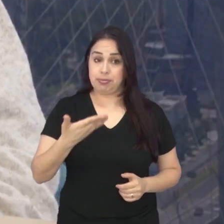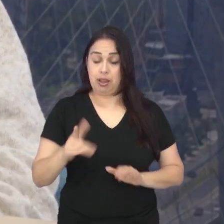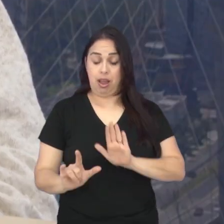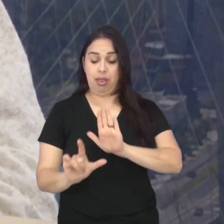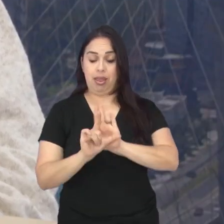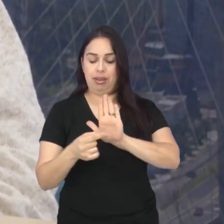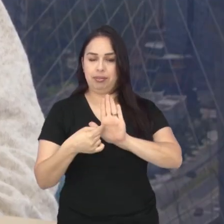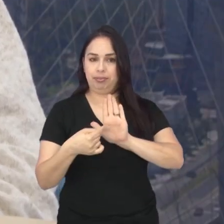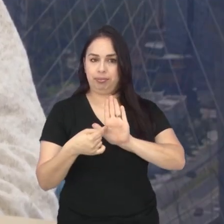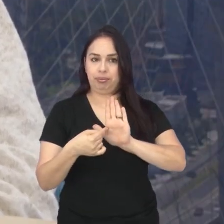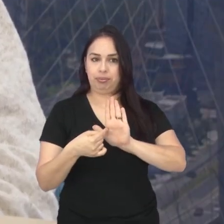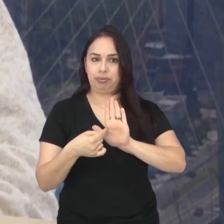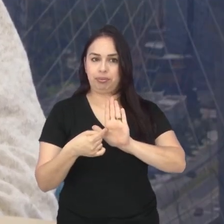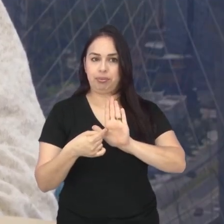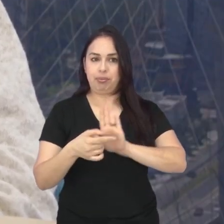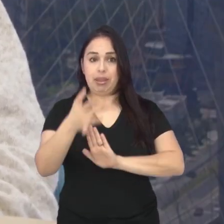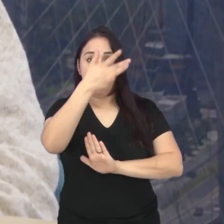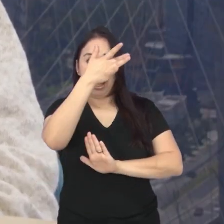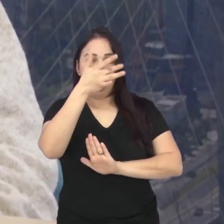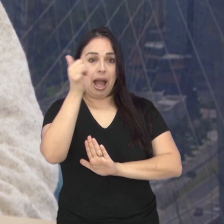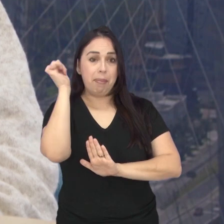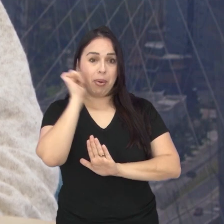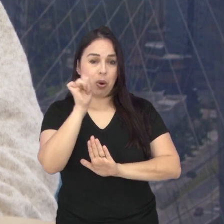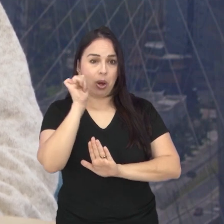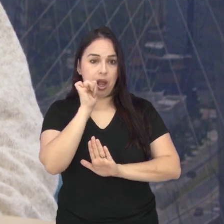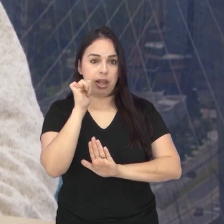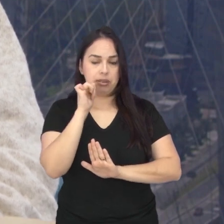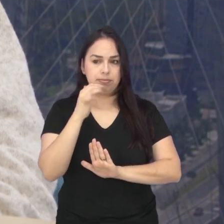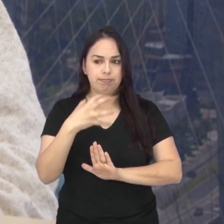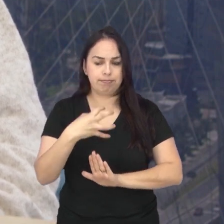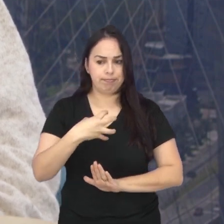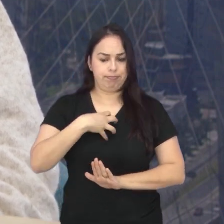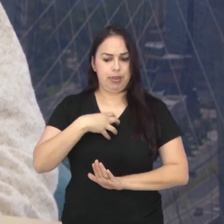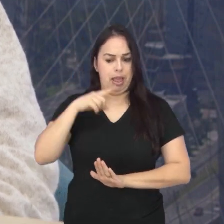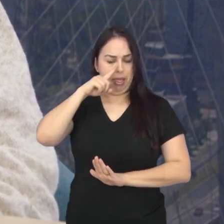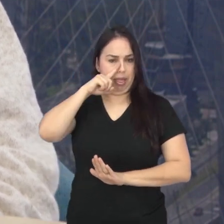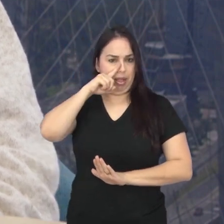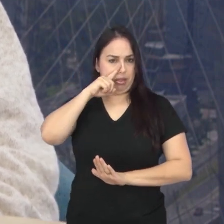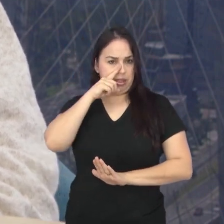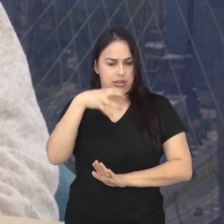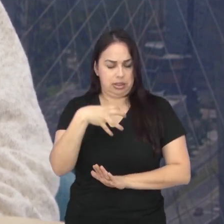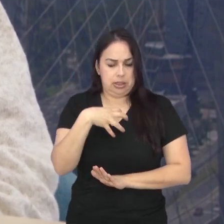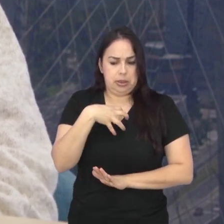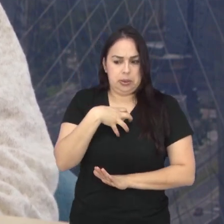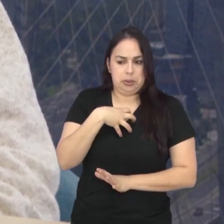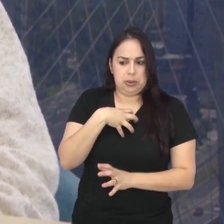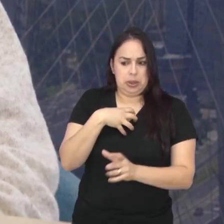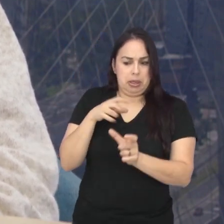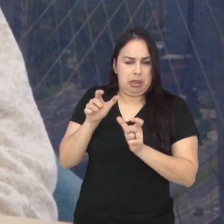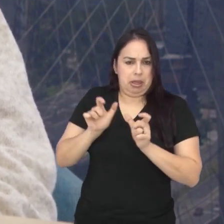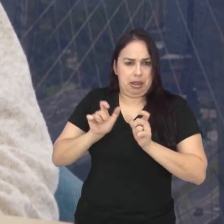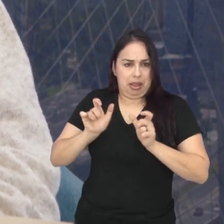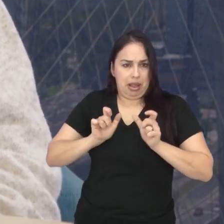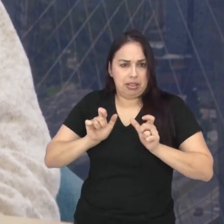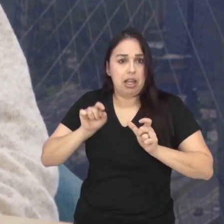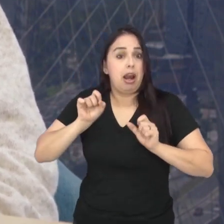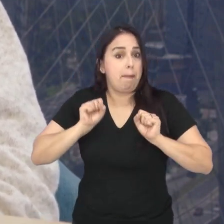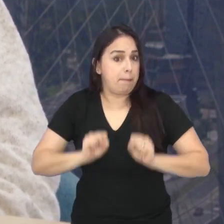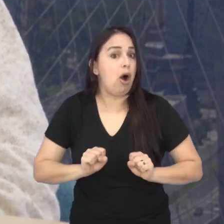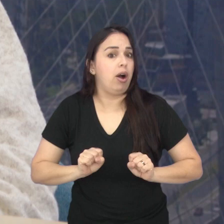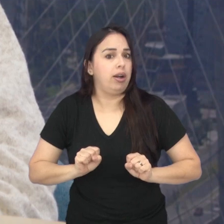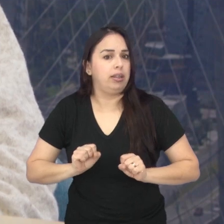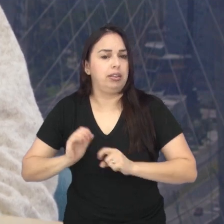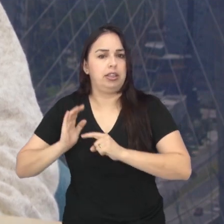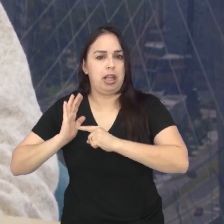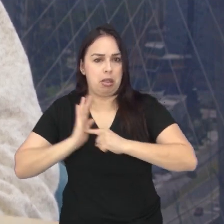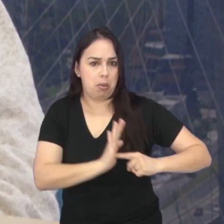a nossa legislação prevê que a mulher que está em situação de risco basta estar em situação de risco de violência, ela já pode